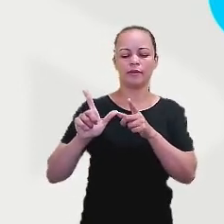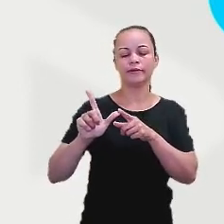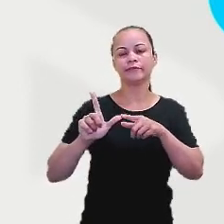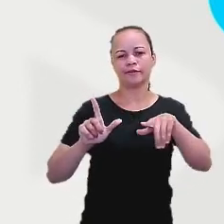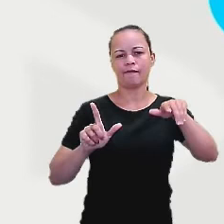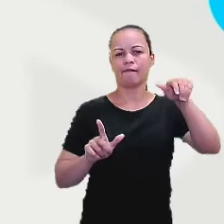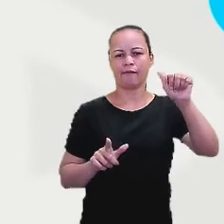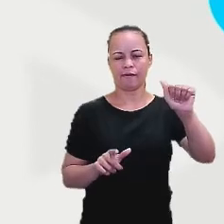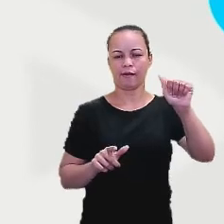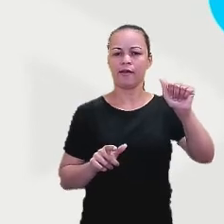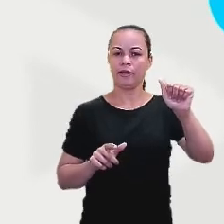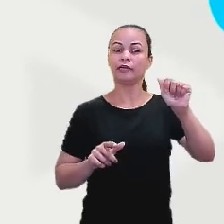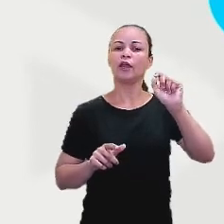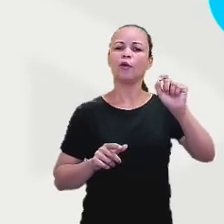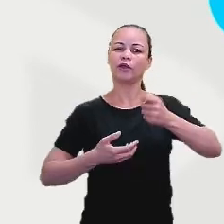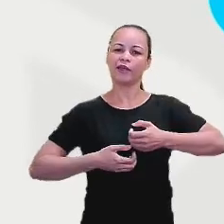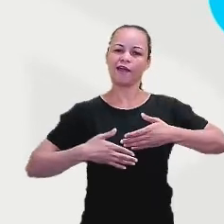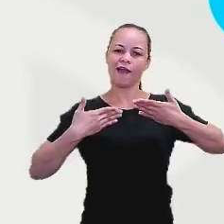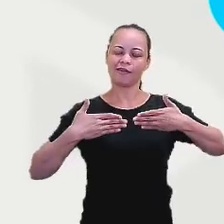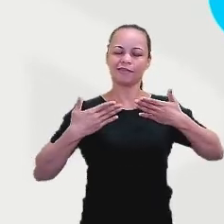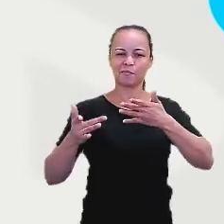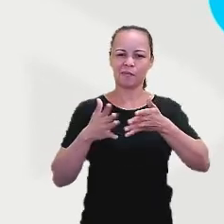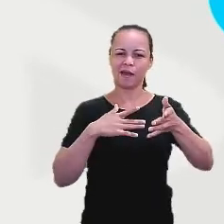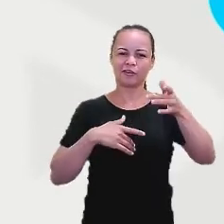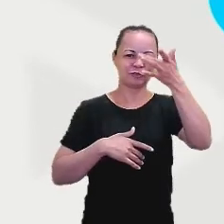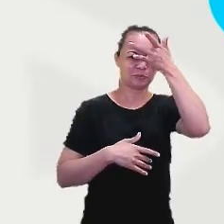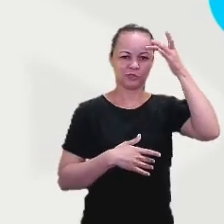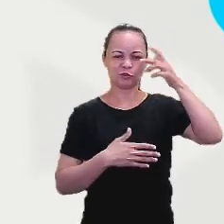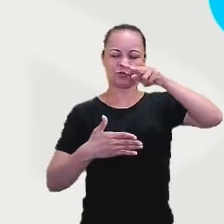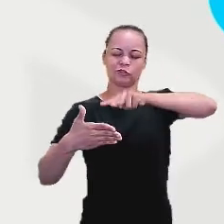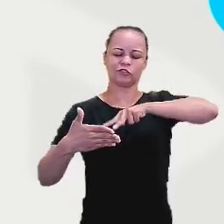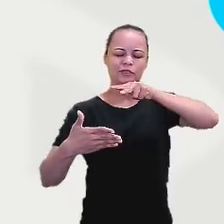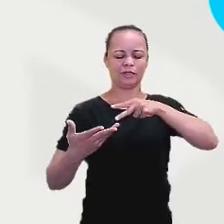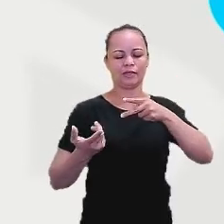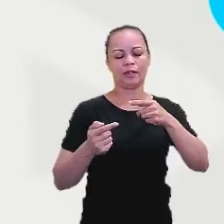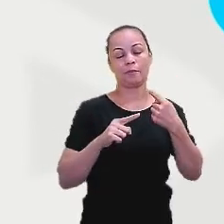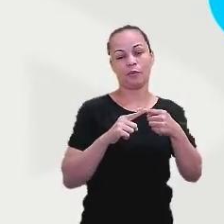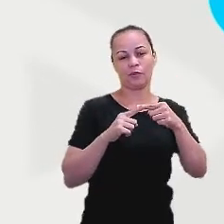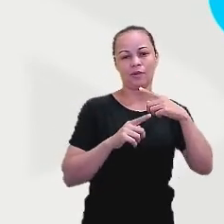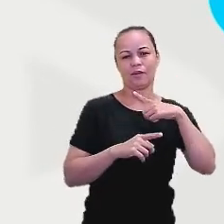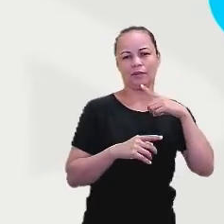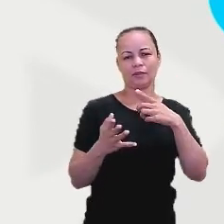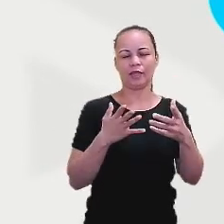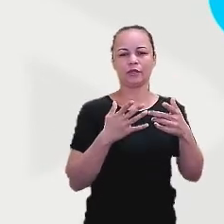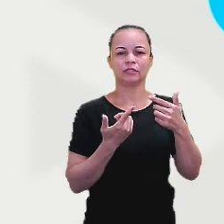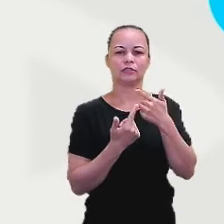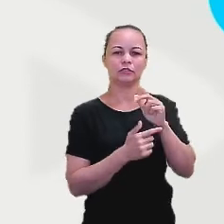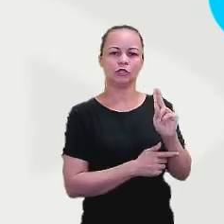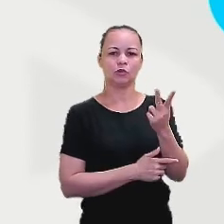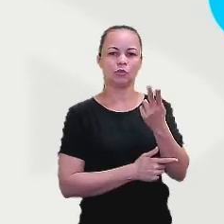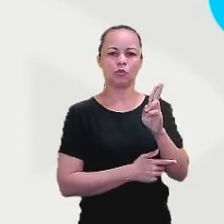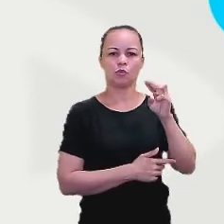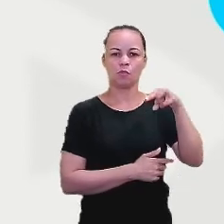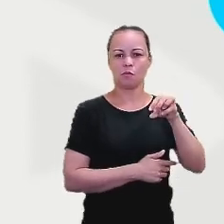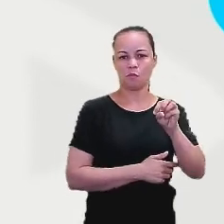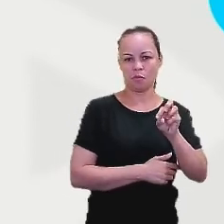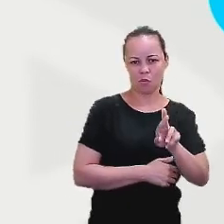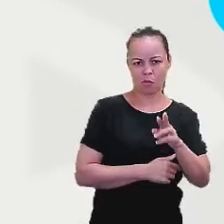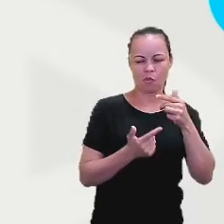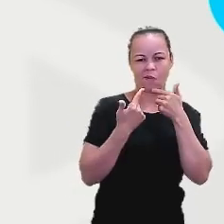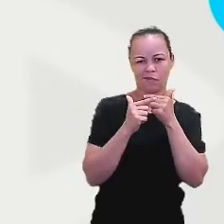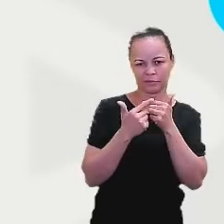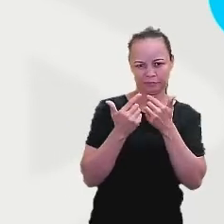A, justamente divertir o leitor. No caso, tem aí um efeito de sentido, o humor, né? Então, vamos